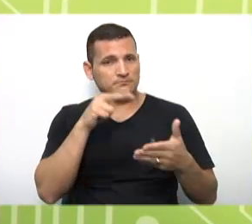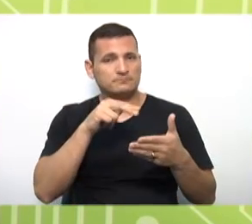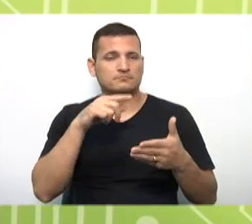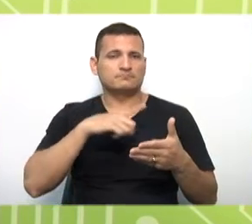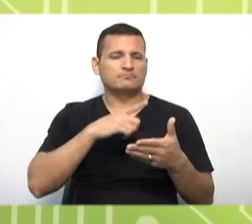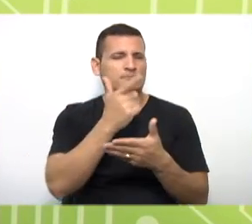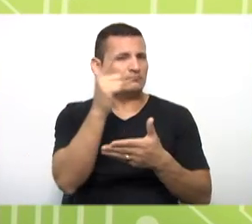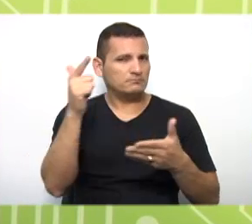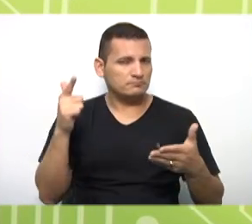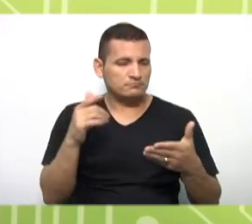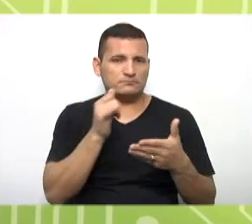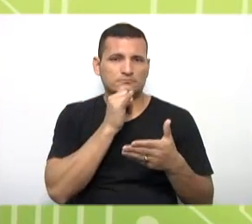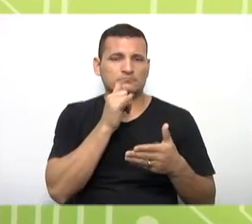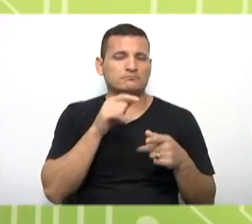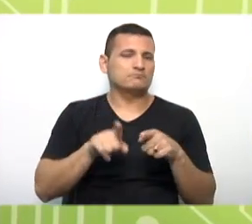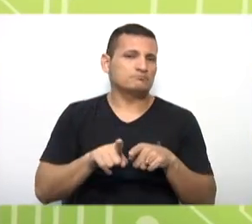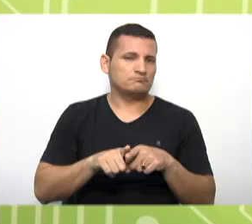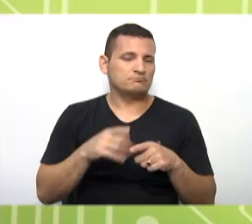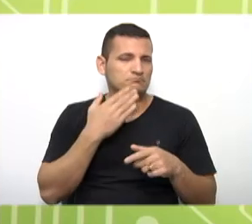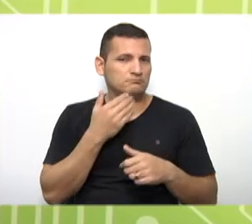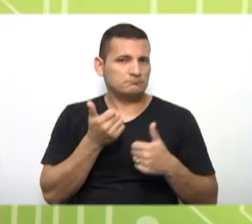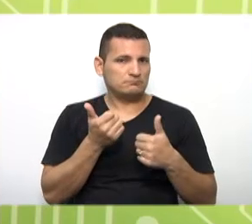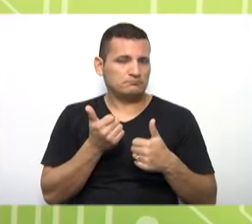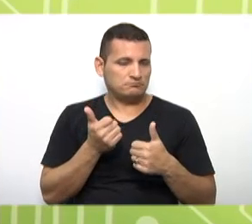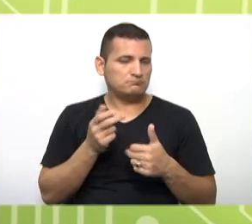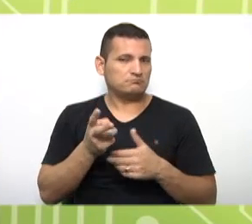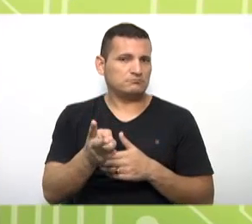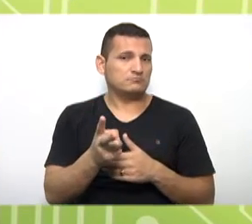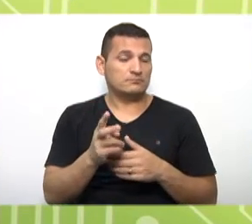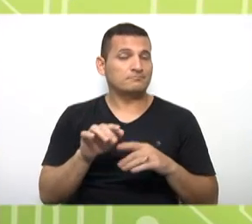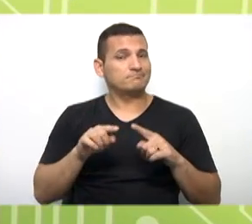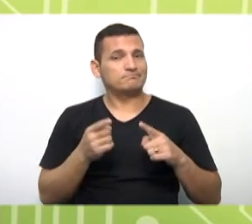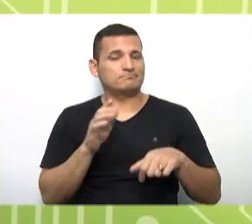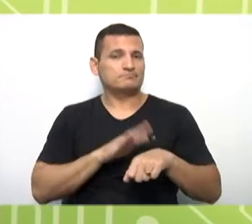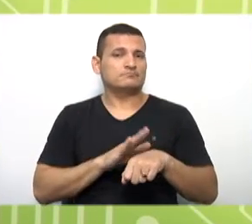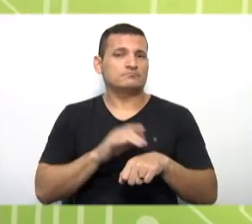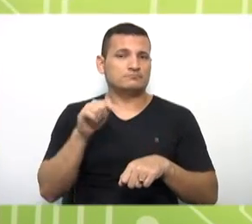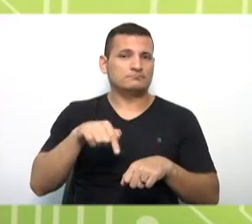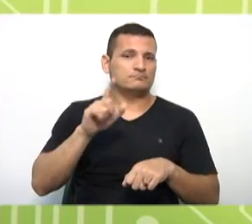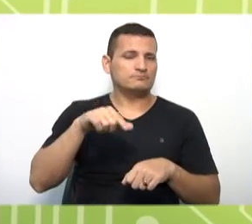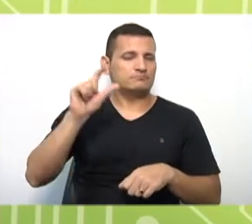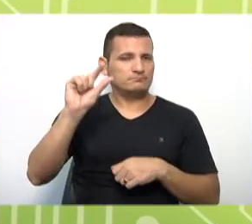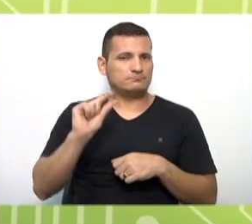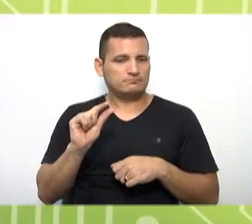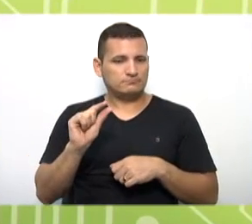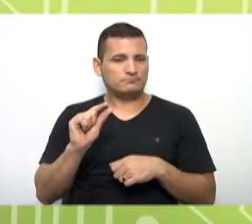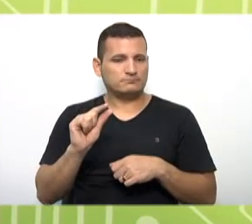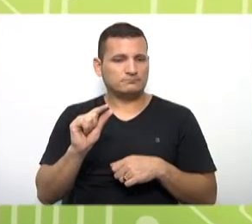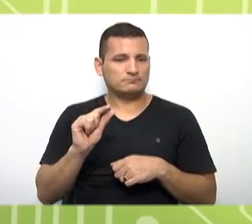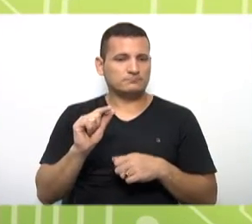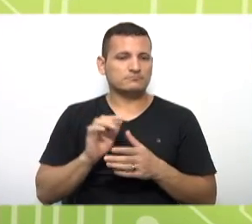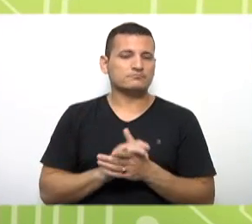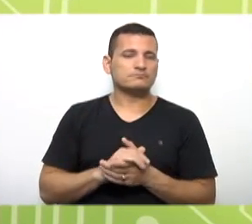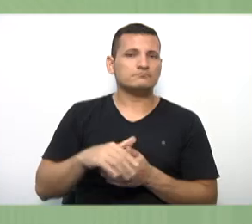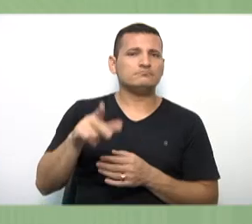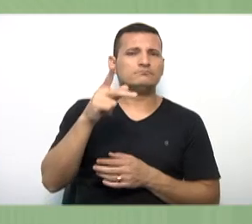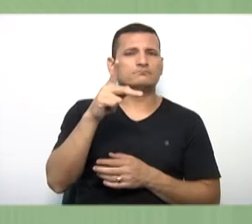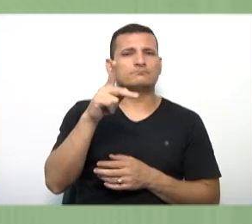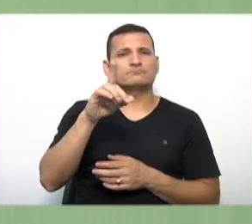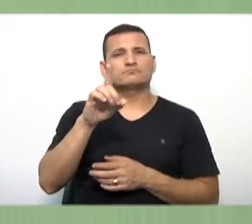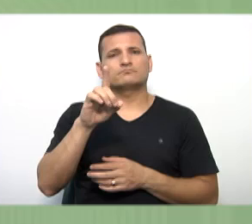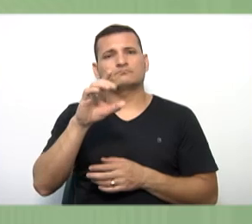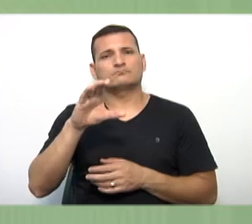outros exemplos de melhoria contínua, mas o nosso tempo aqui é curto e aí nós vamos falar só sobre o ciclo PDCA. O que é o